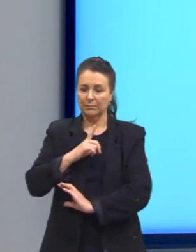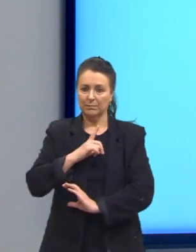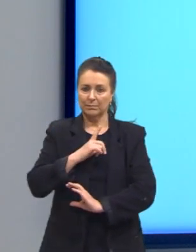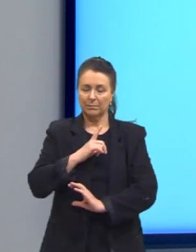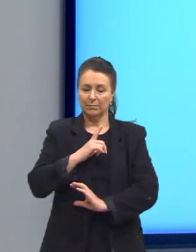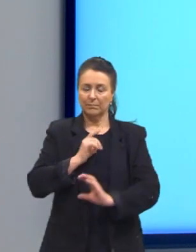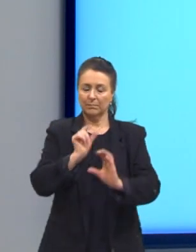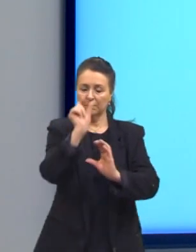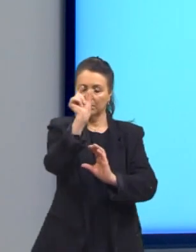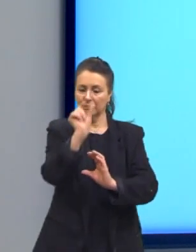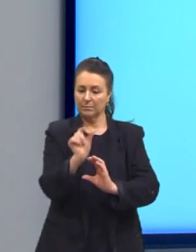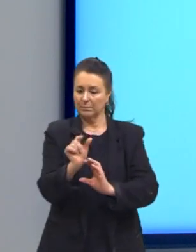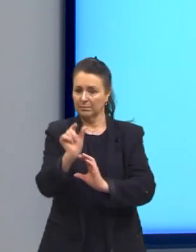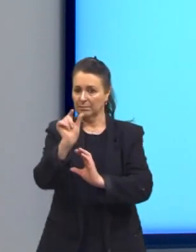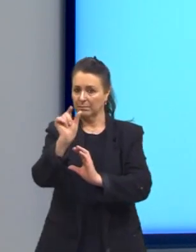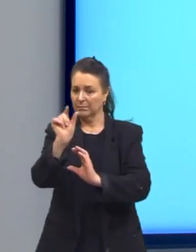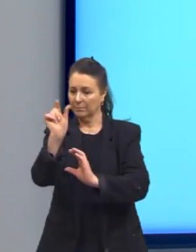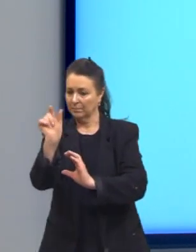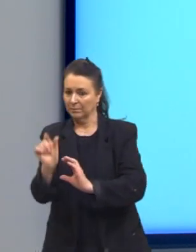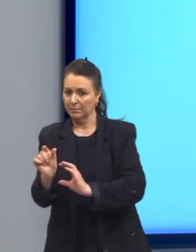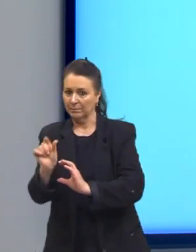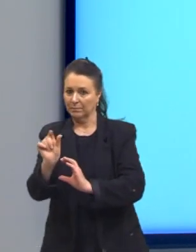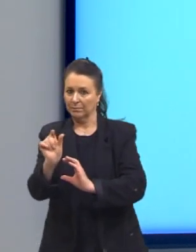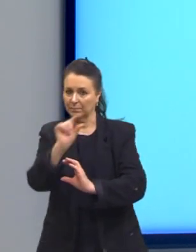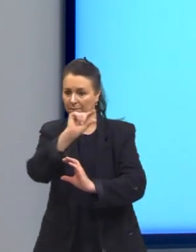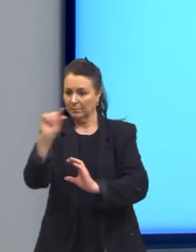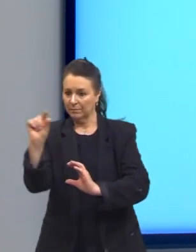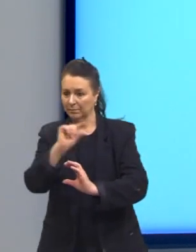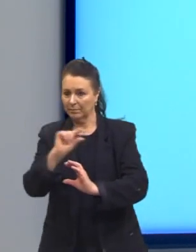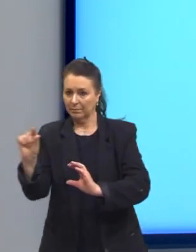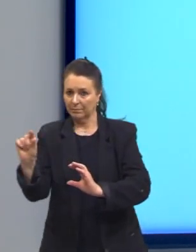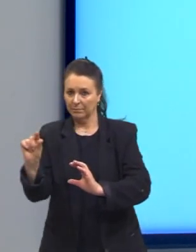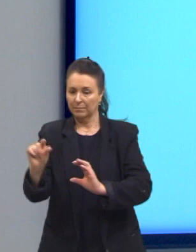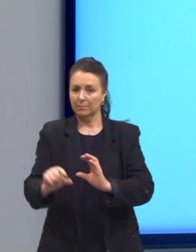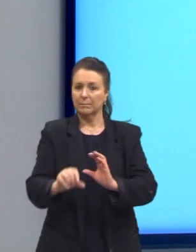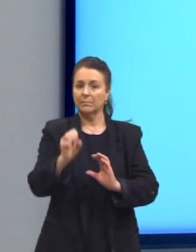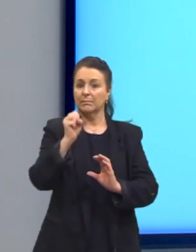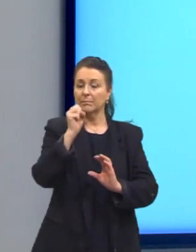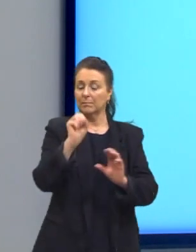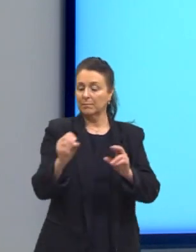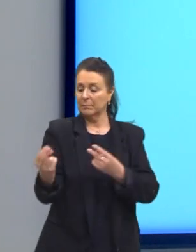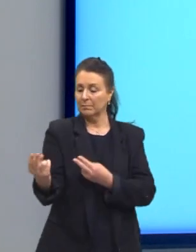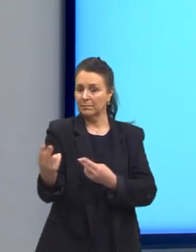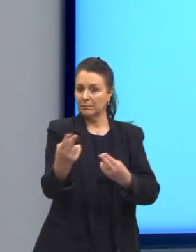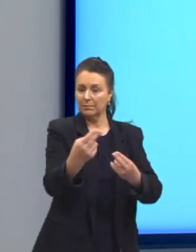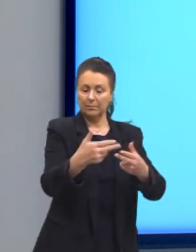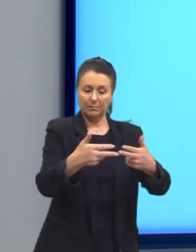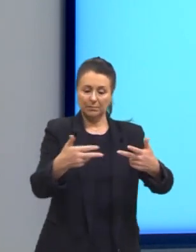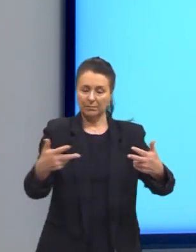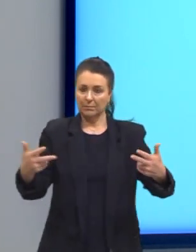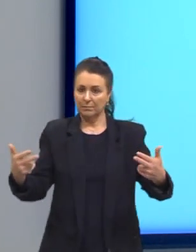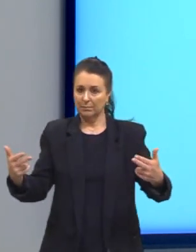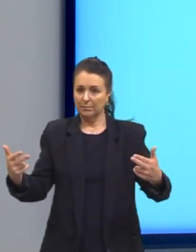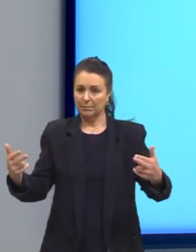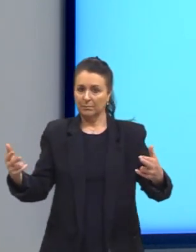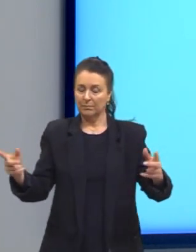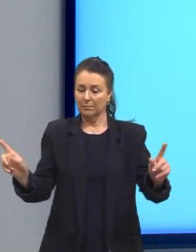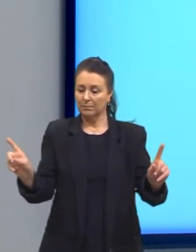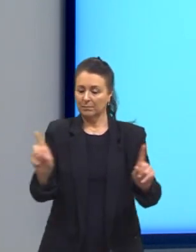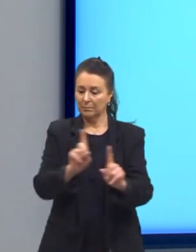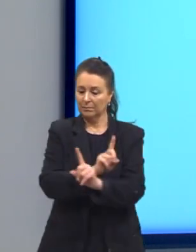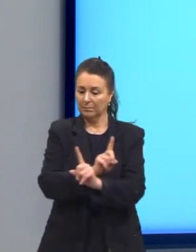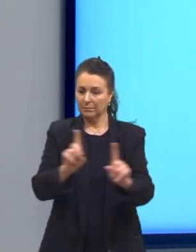mesma ordem elas vão ser iguais c e somente ser todos os elementos que correspondem